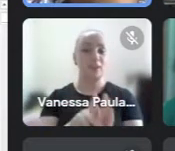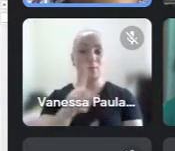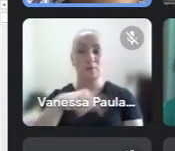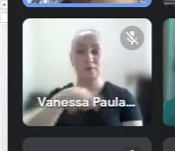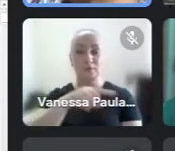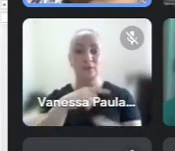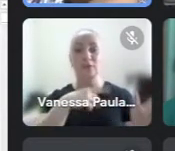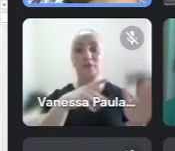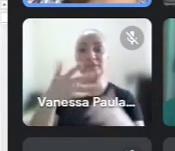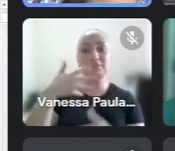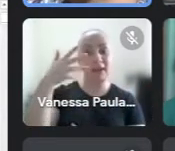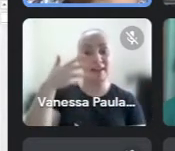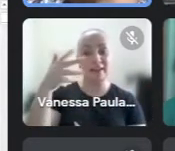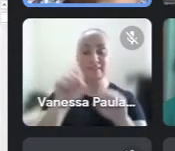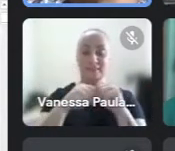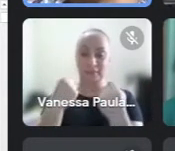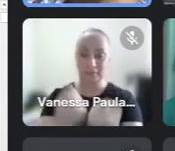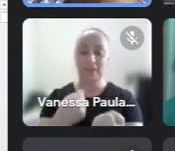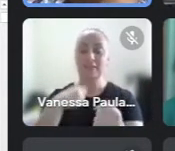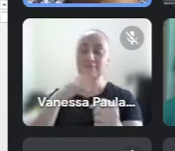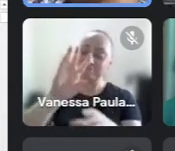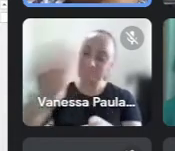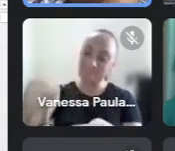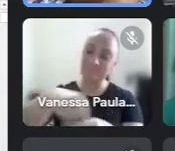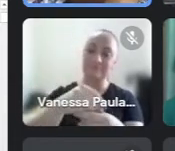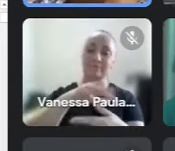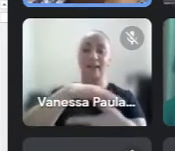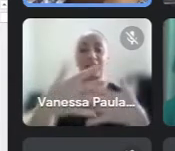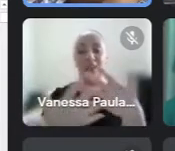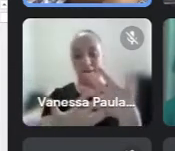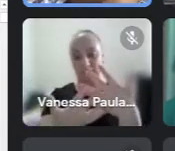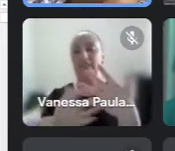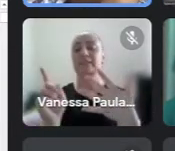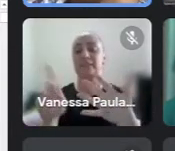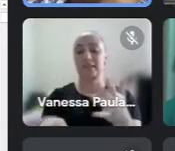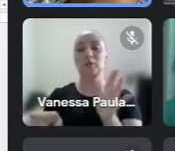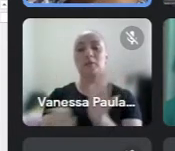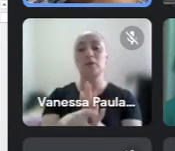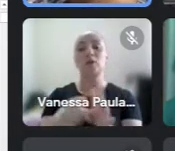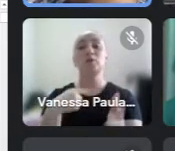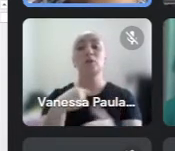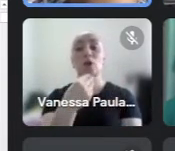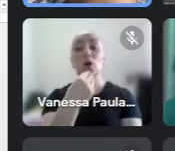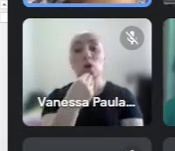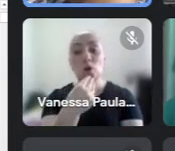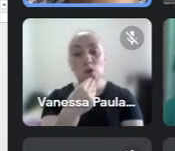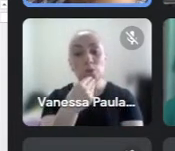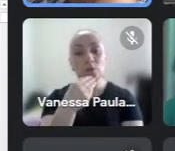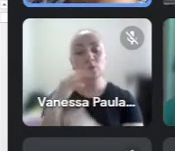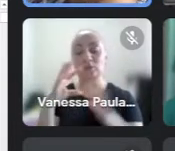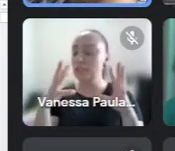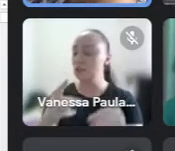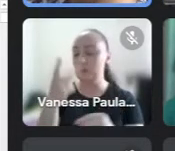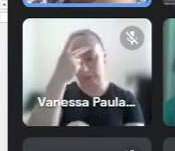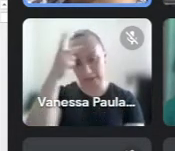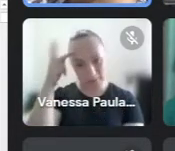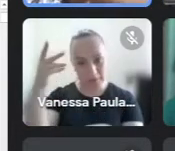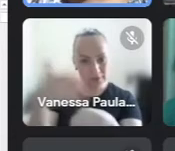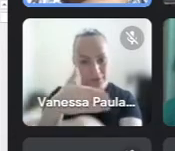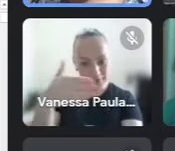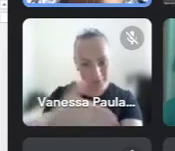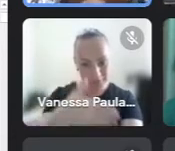gente incluir, né, as Libras aí como uma oportunidade para todas as pessoas participarem,